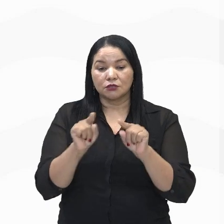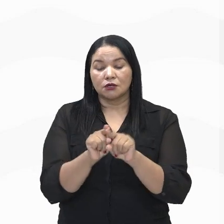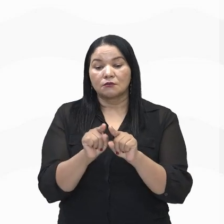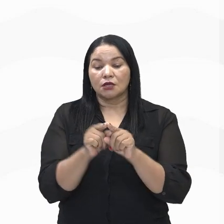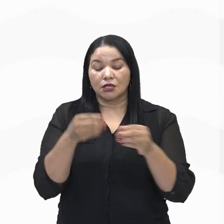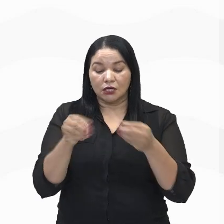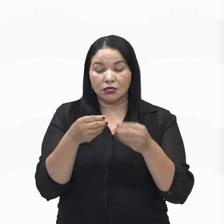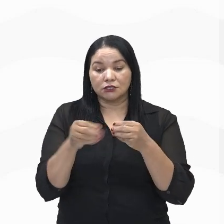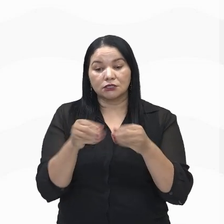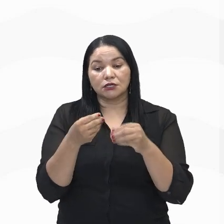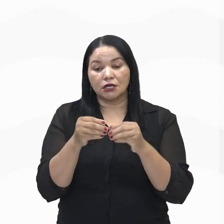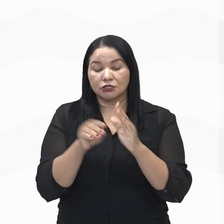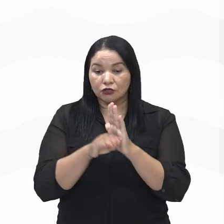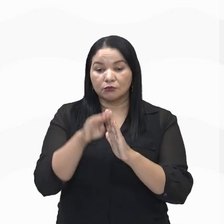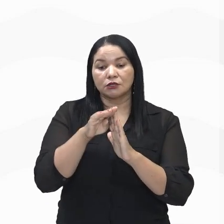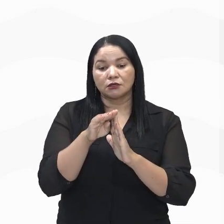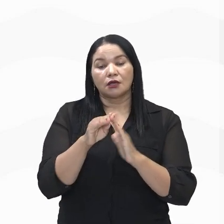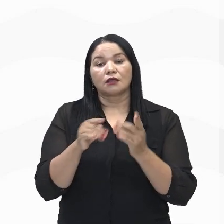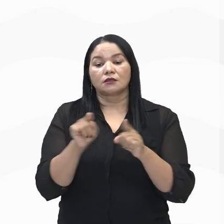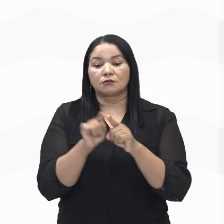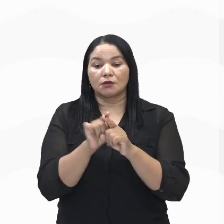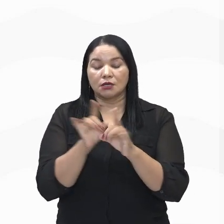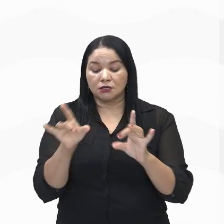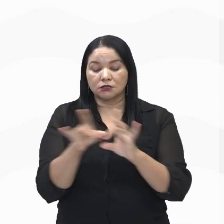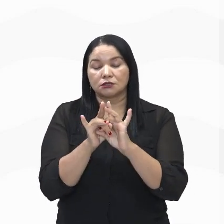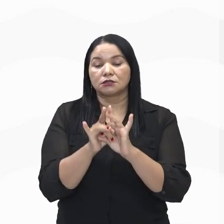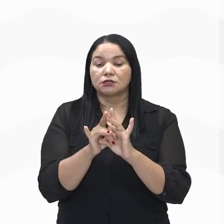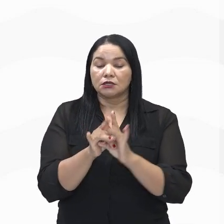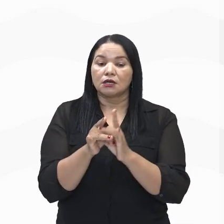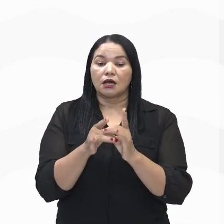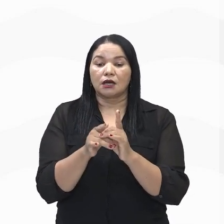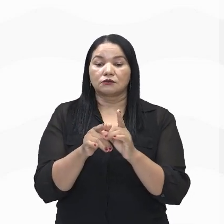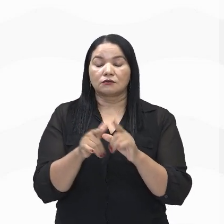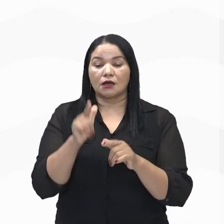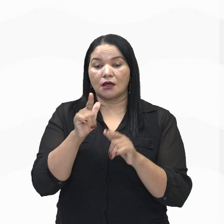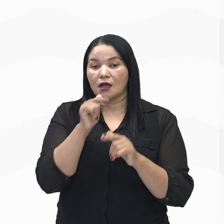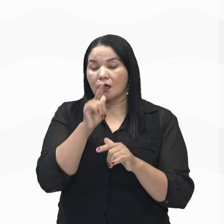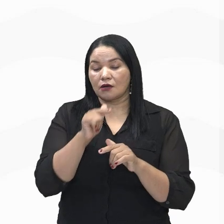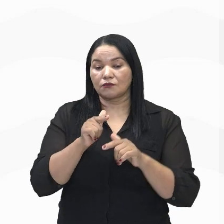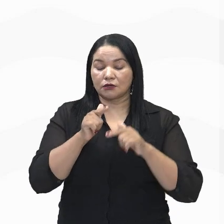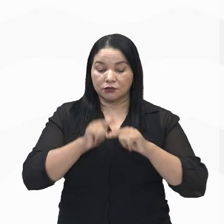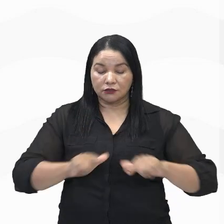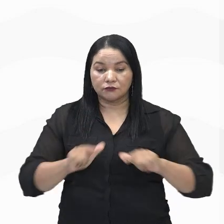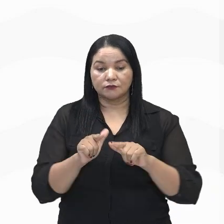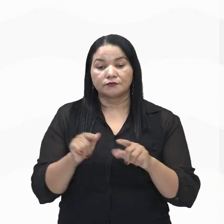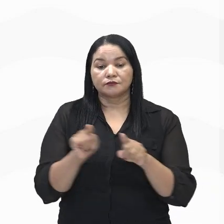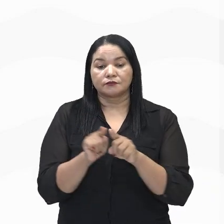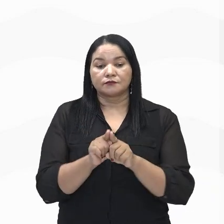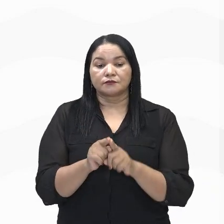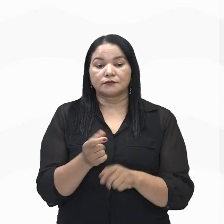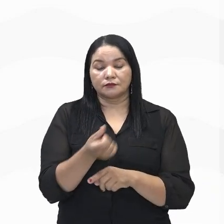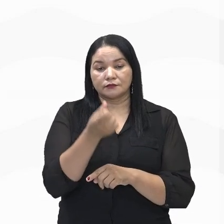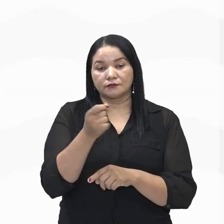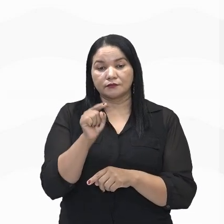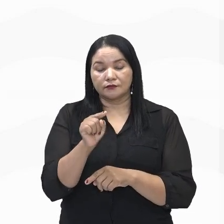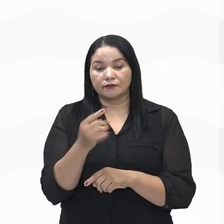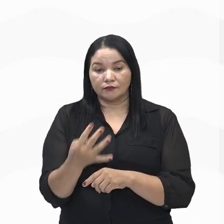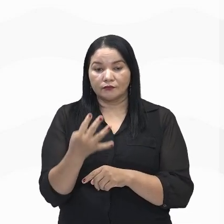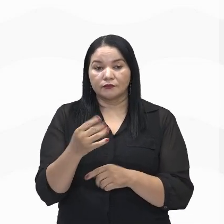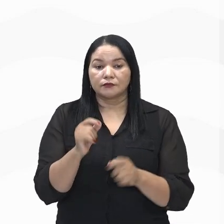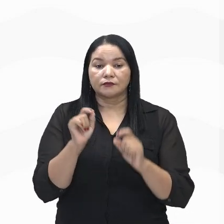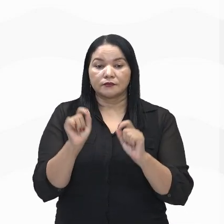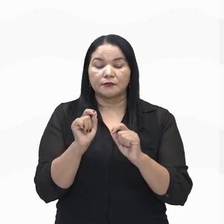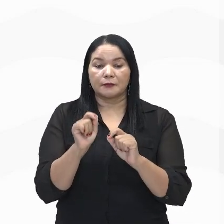que a reciclagem também está ligada diretamente aí ao tratamento de água. No 6.4 nós temos